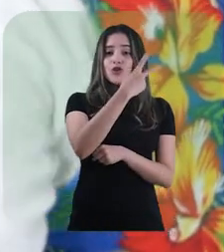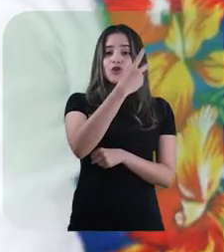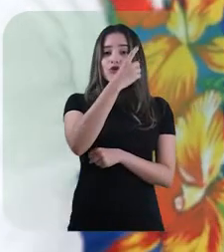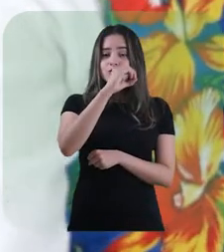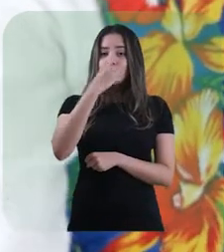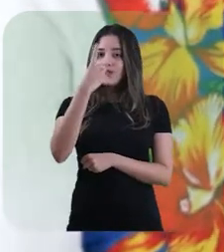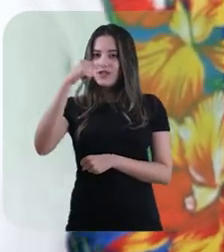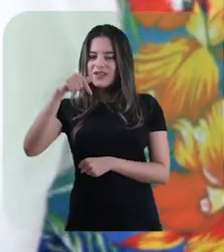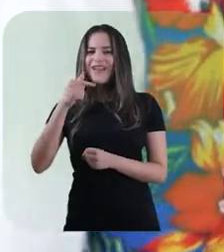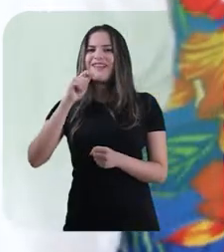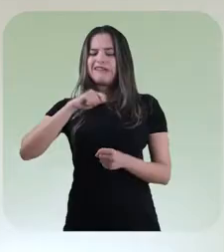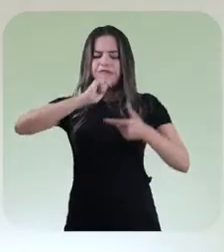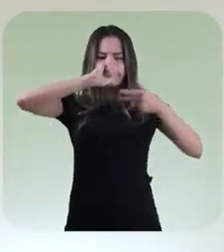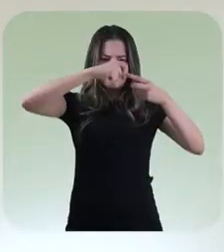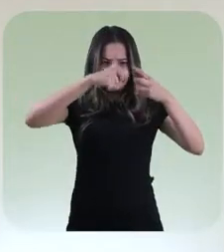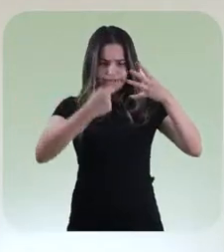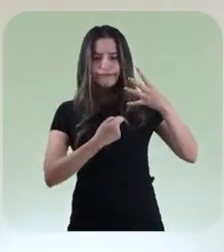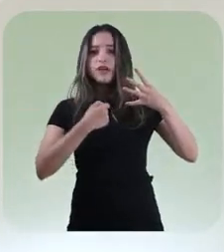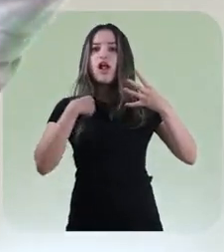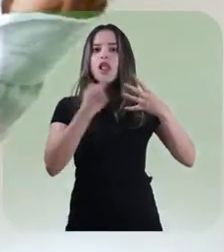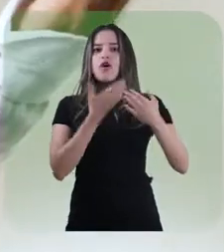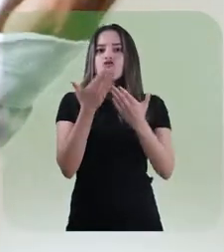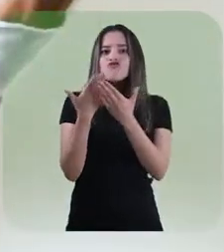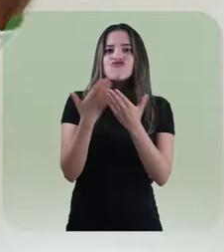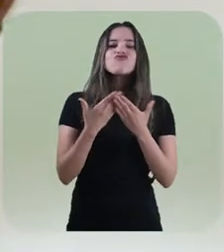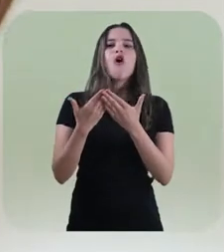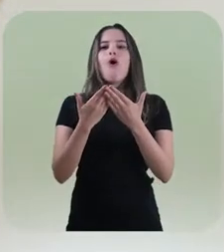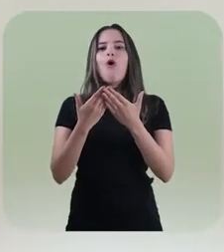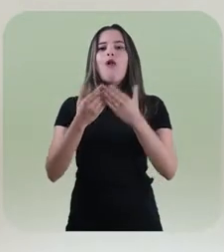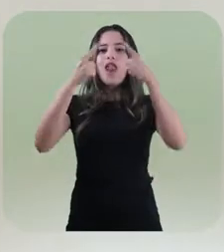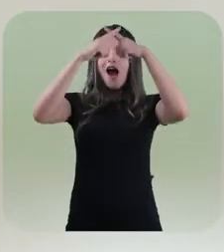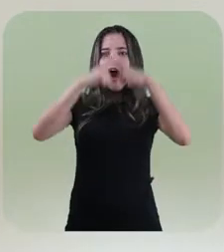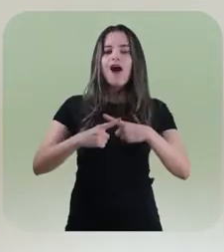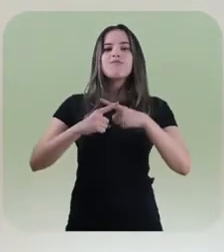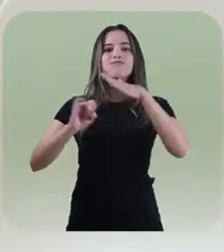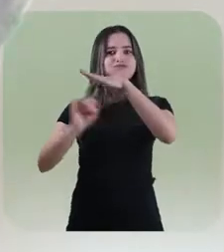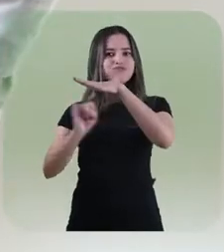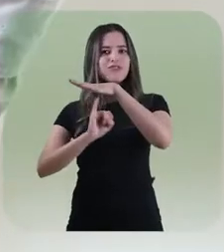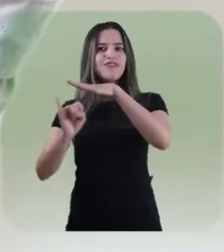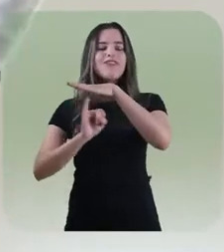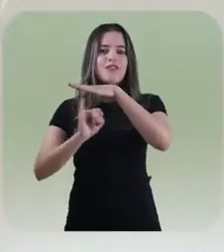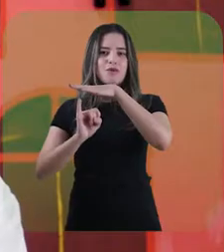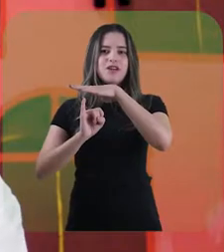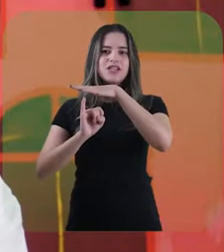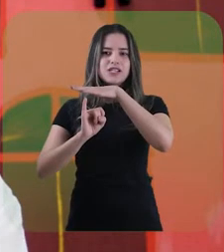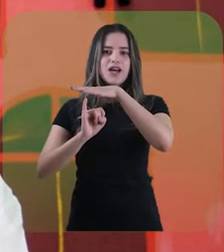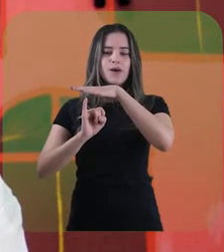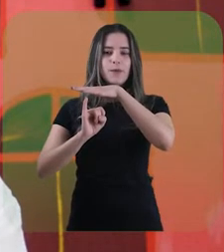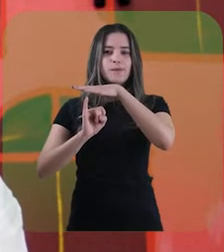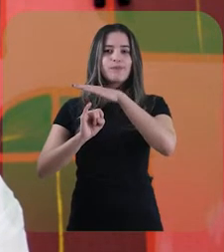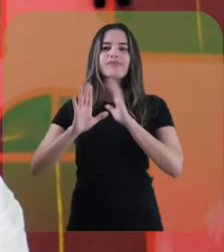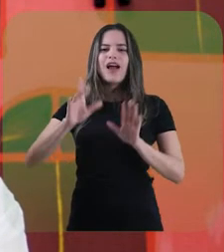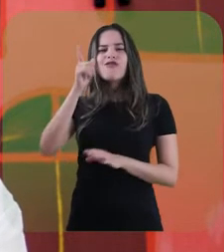Gomes de barros 2017 é claro que tinha vários requisitos que a gente concorreu com instituições de cultura popular mas